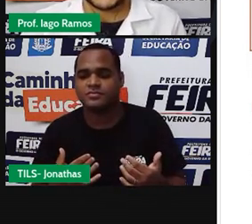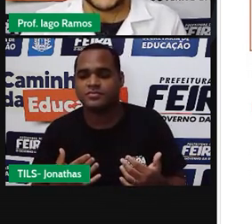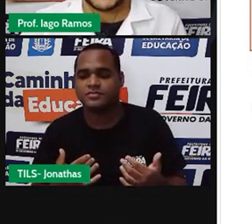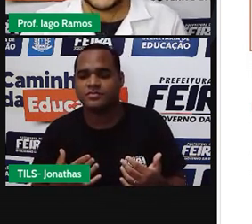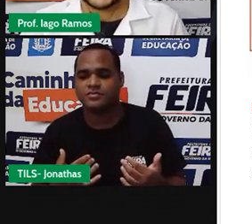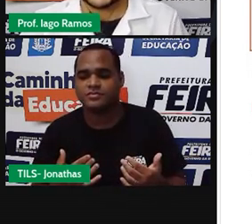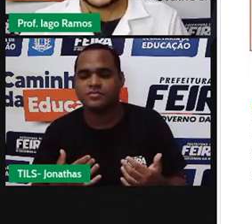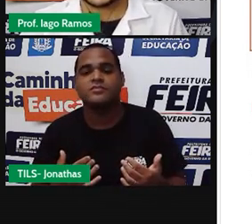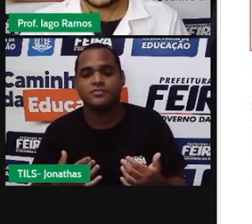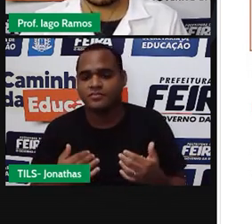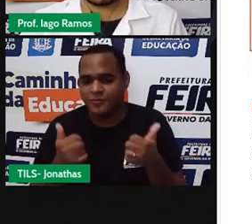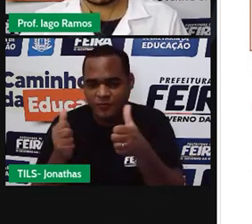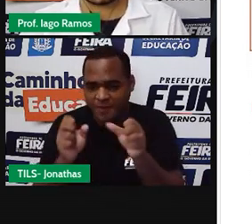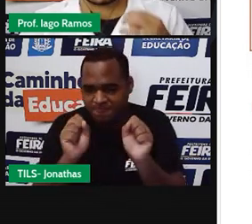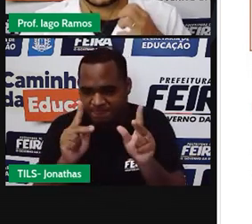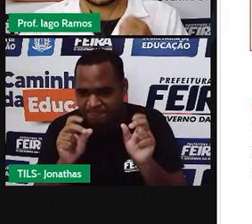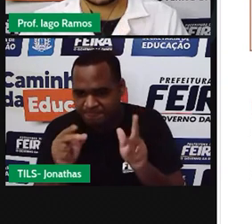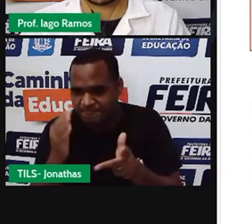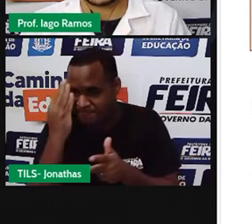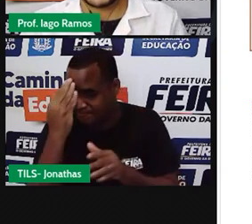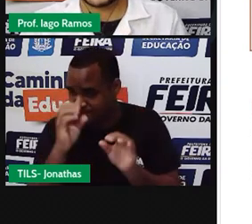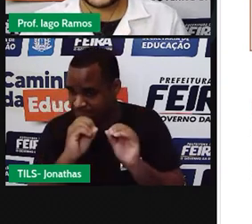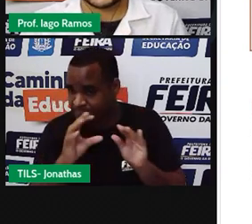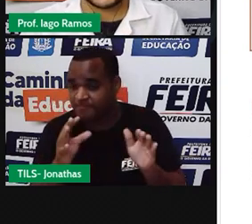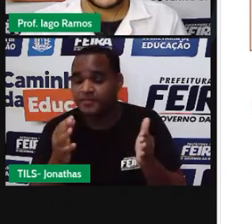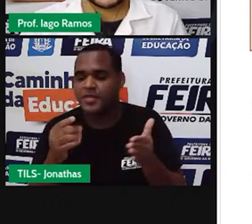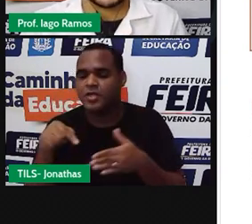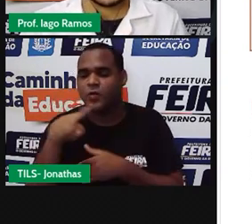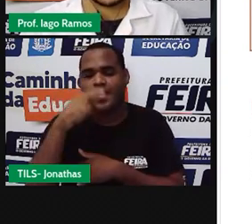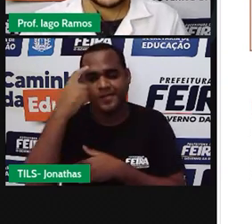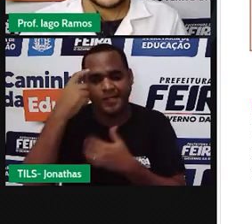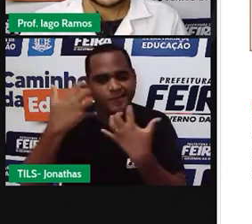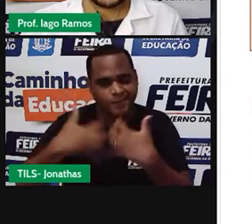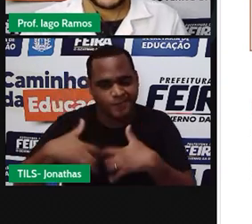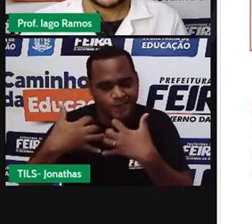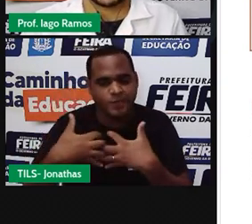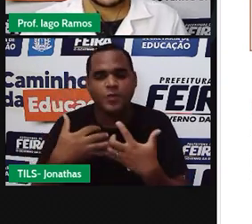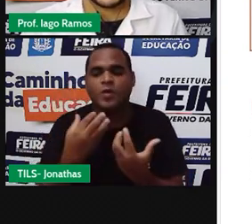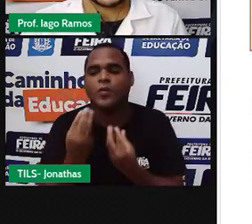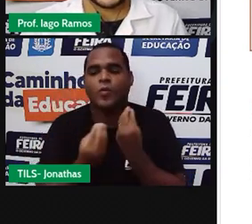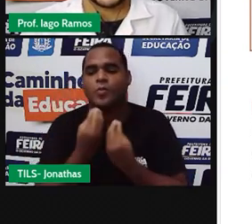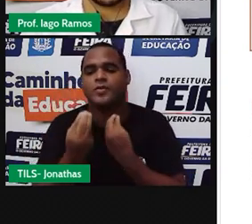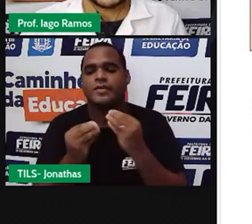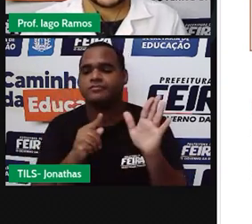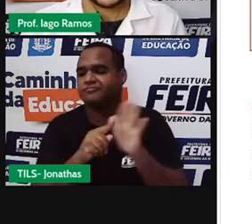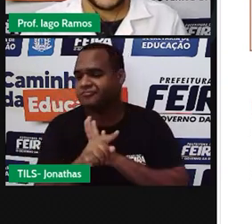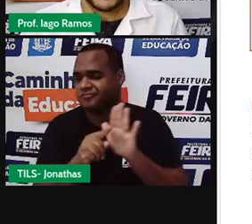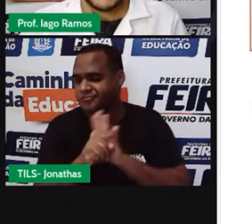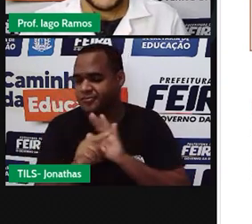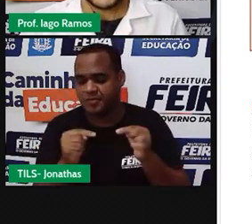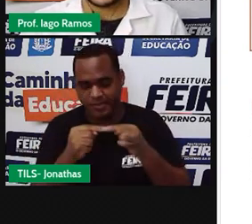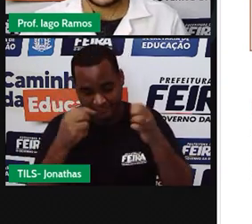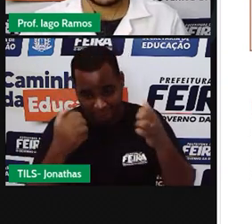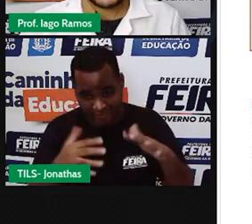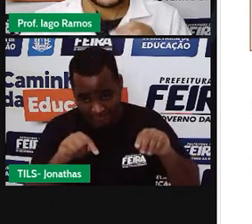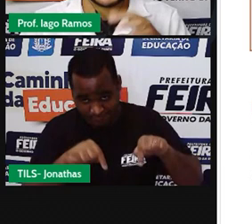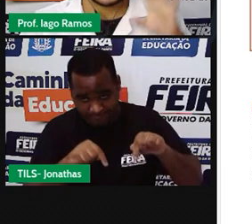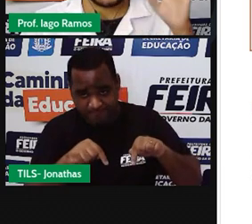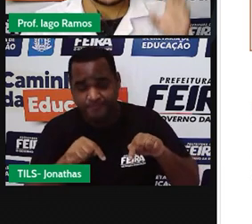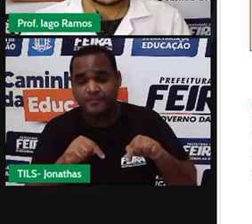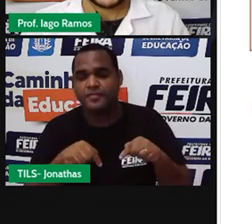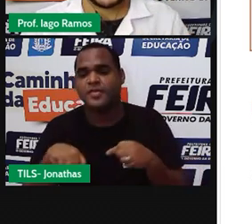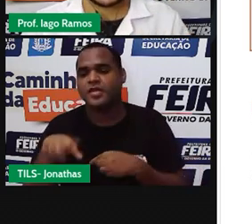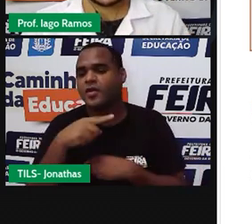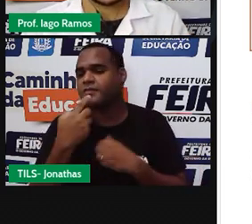Bacana Então vamos agora raciocinar nessa pergunta que tá aqui embaixo a gente